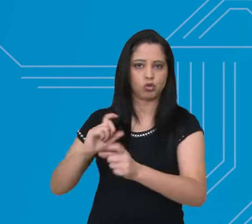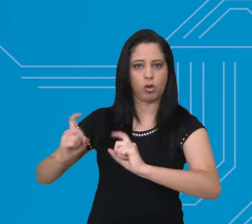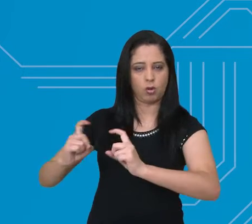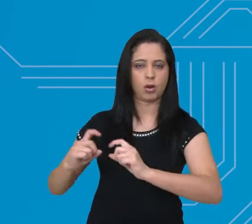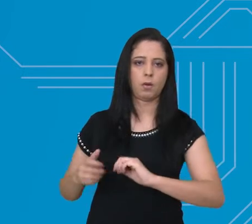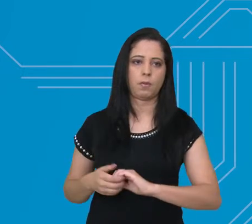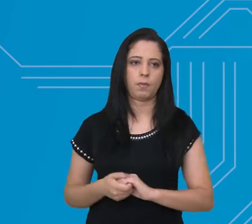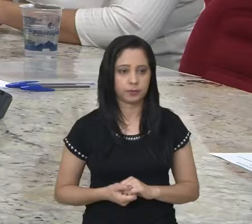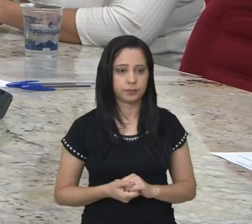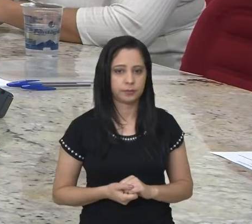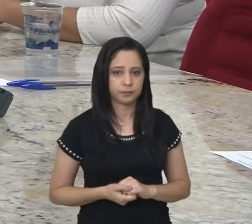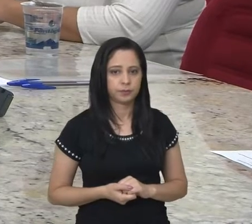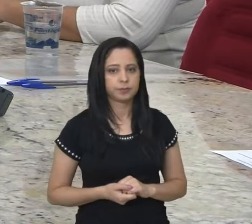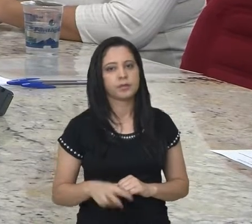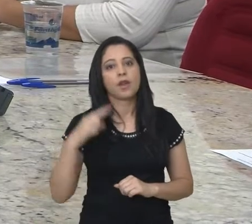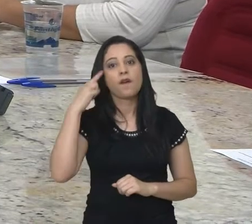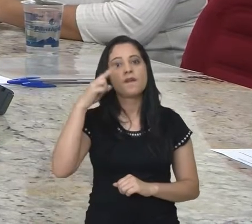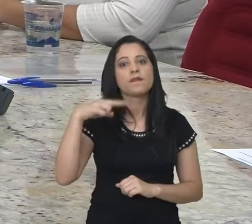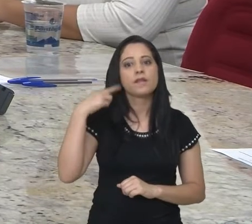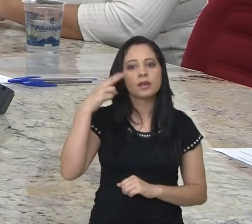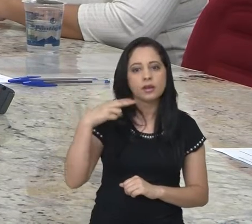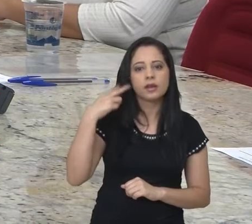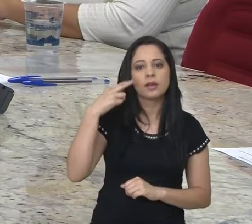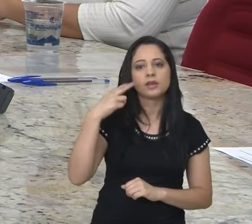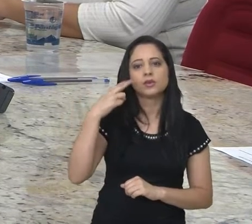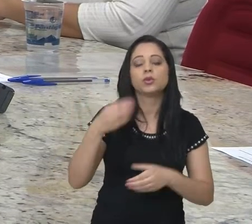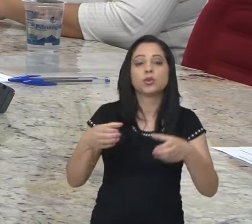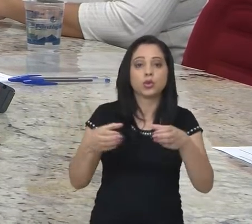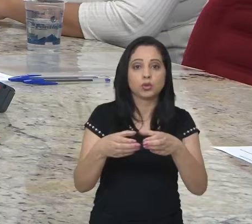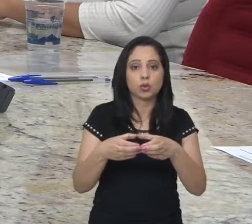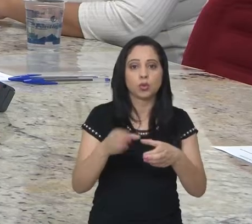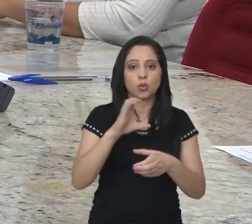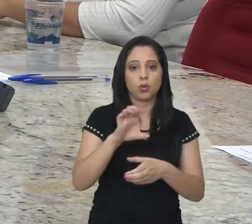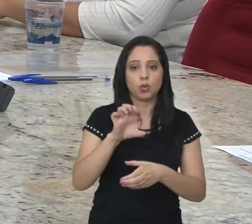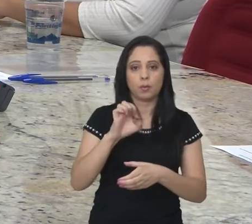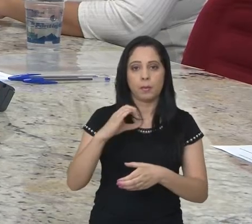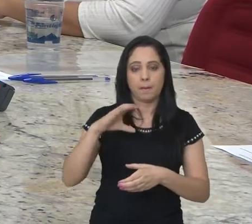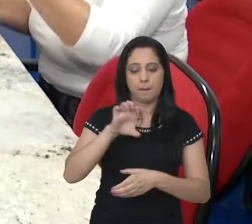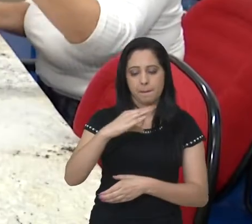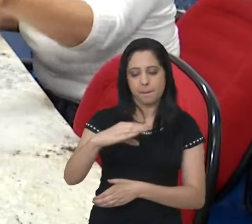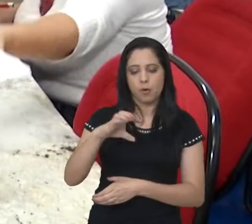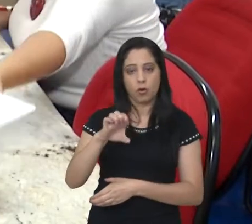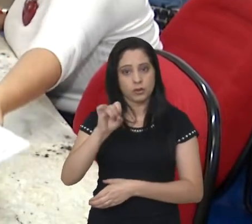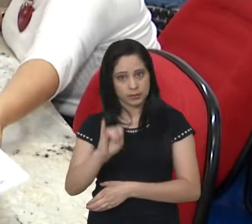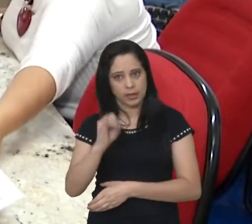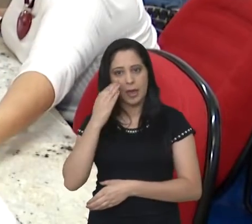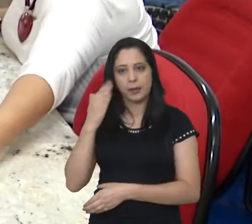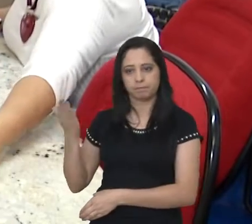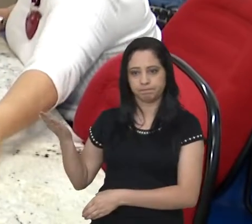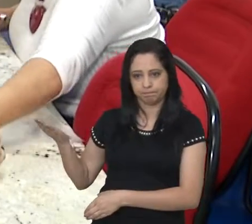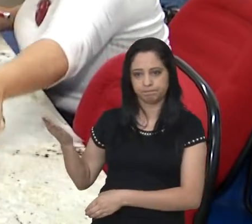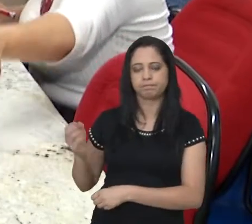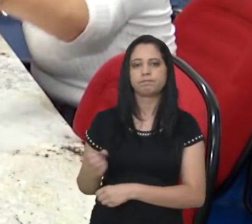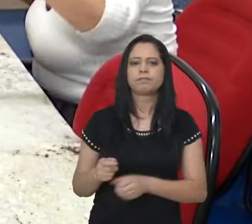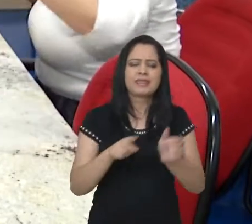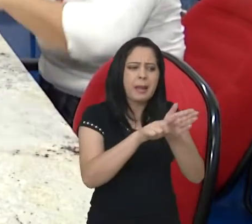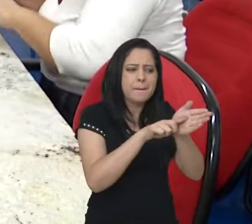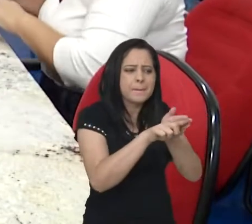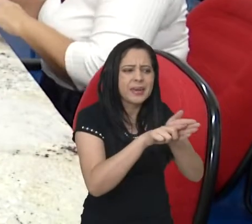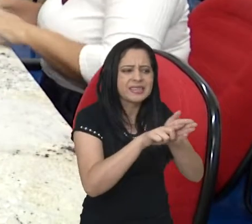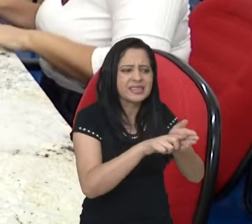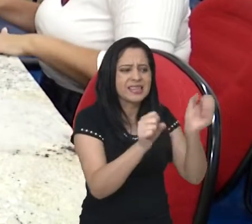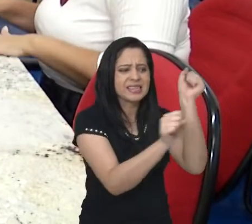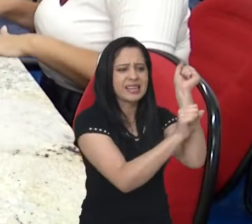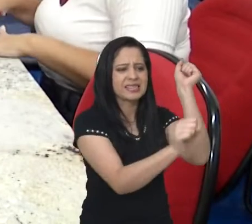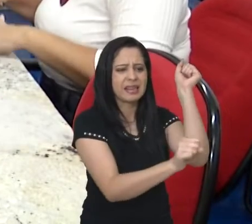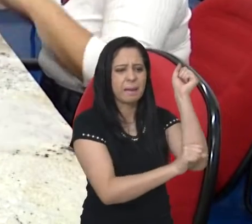te mostra agora. Vereadores integrantes da Comissão Especial de Inquérito que investiga possível descumprimento de